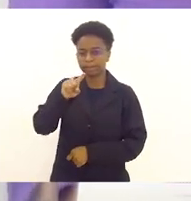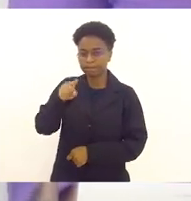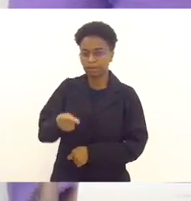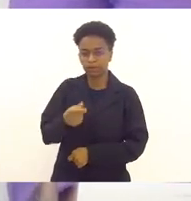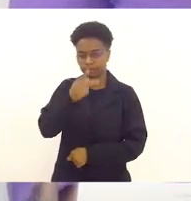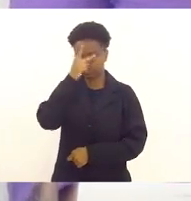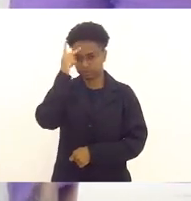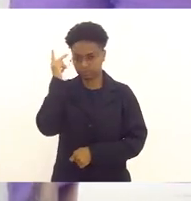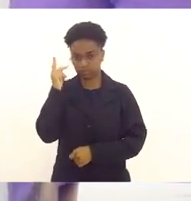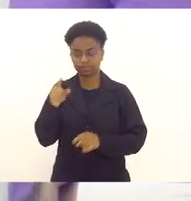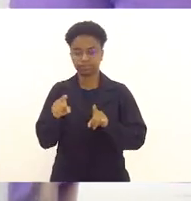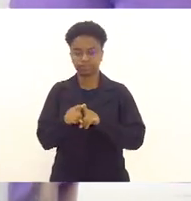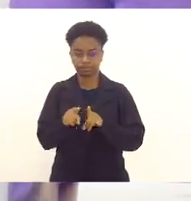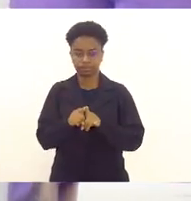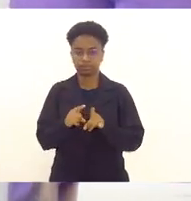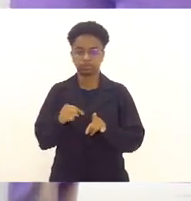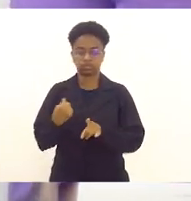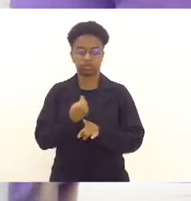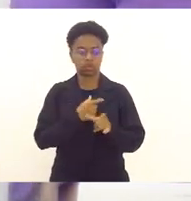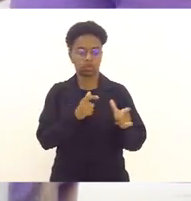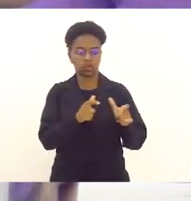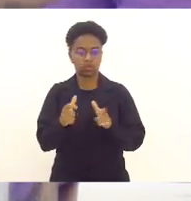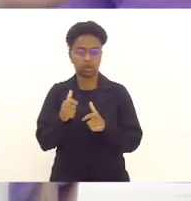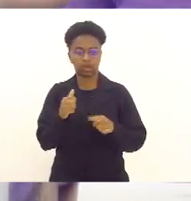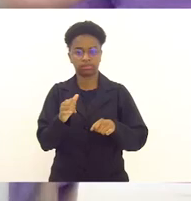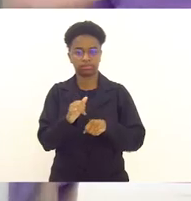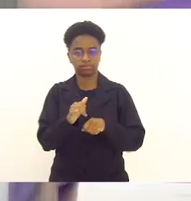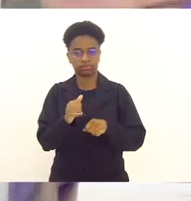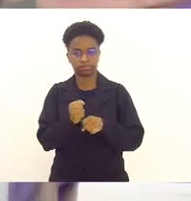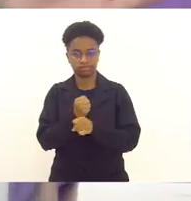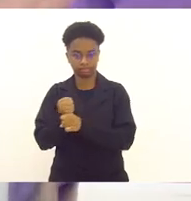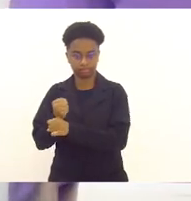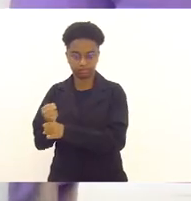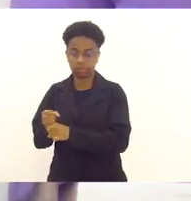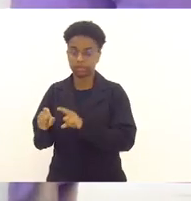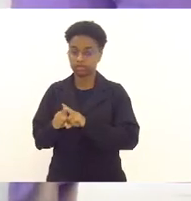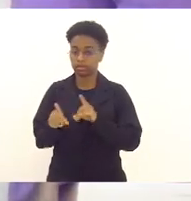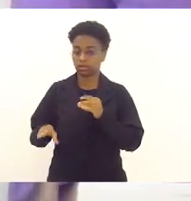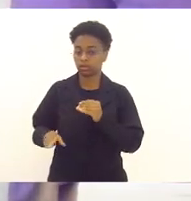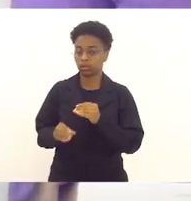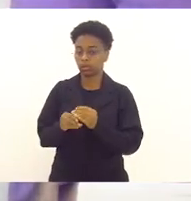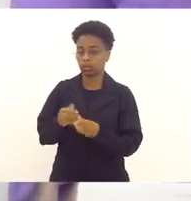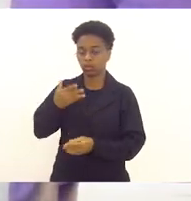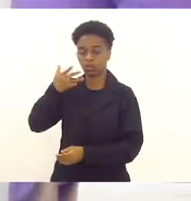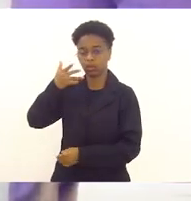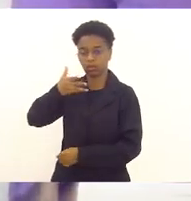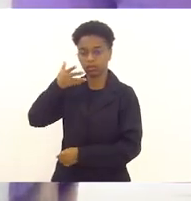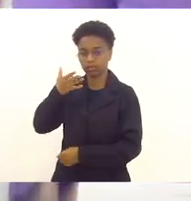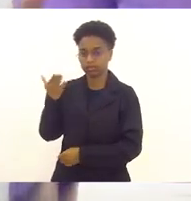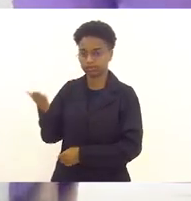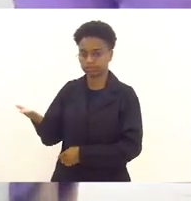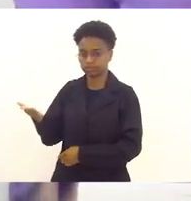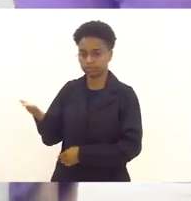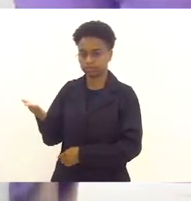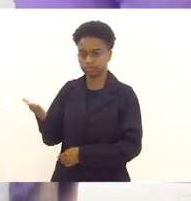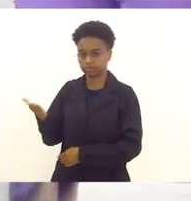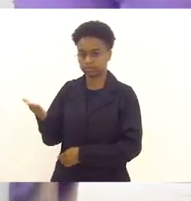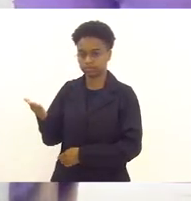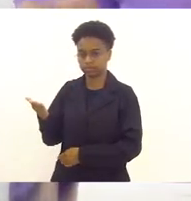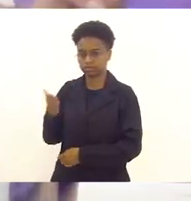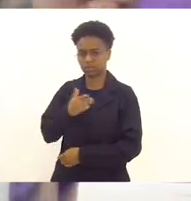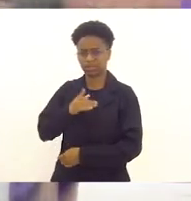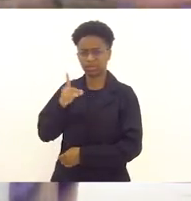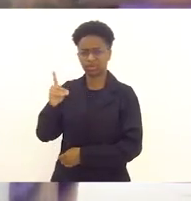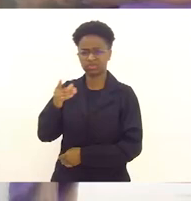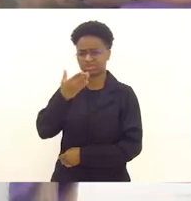além dos nossos equipamentos e aí complementando a fala da meu deus